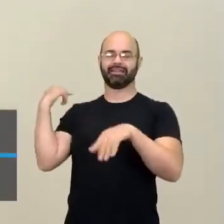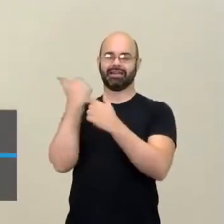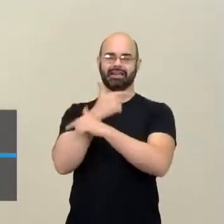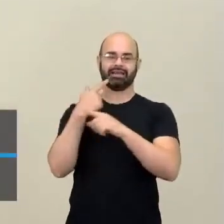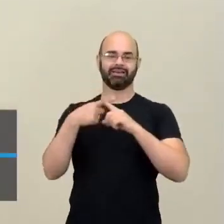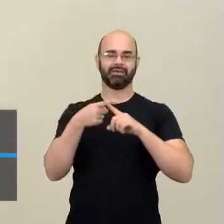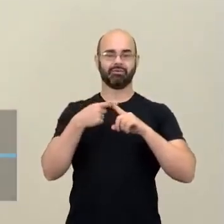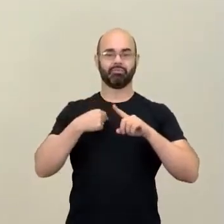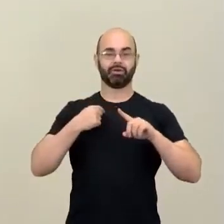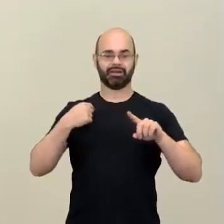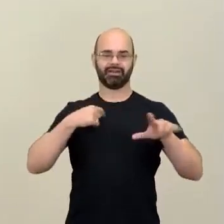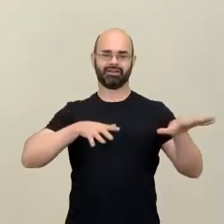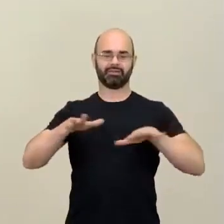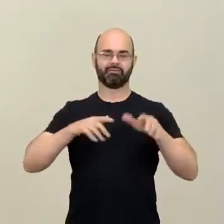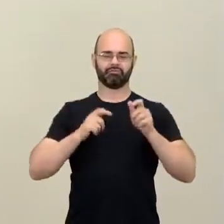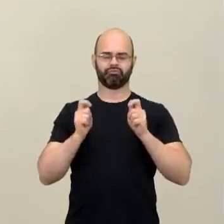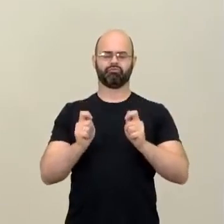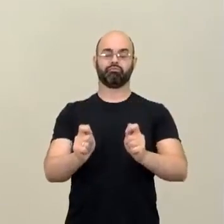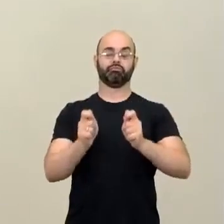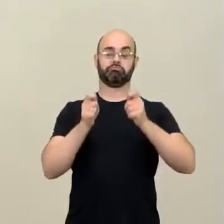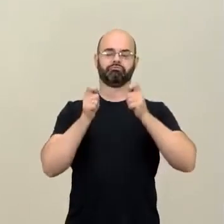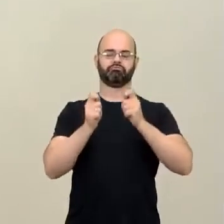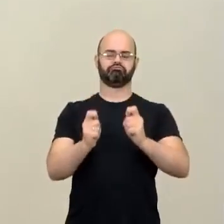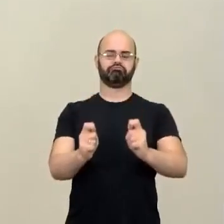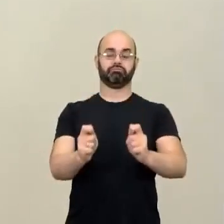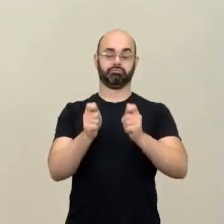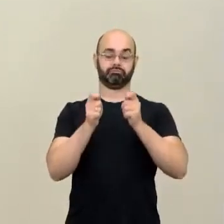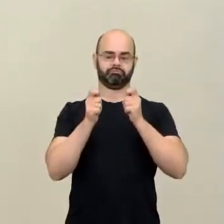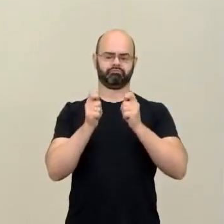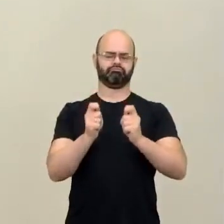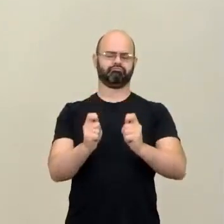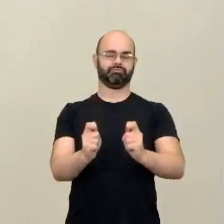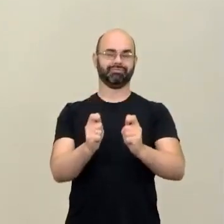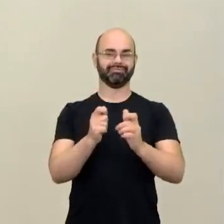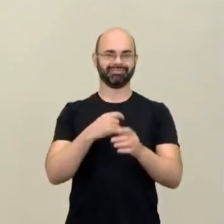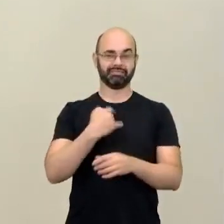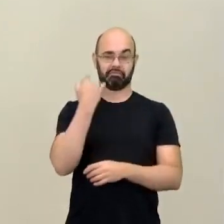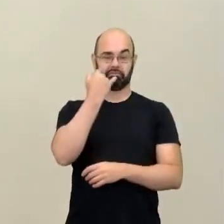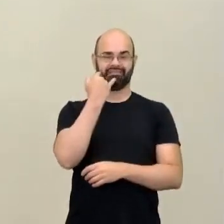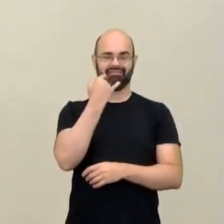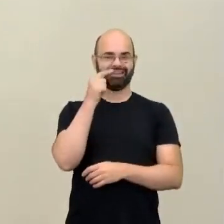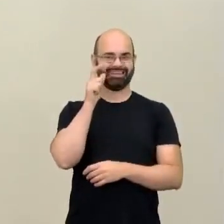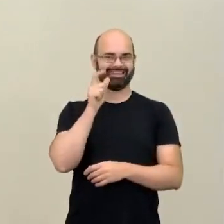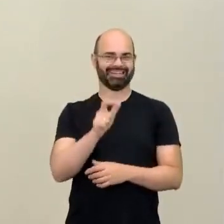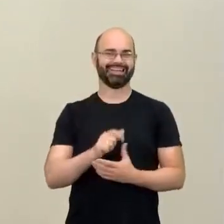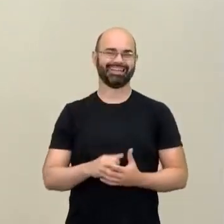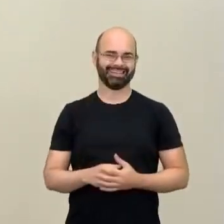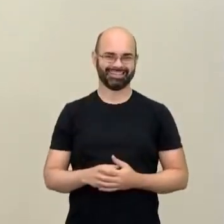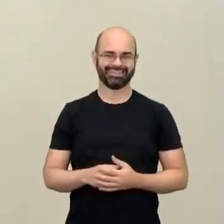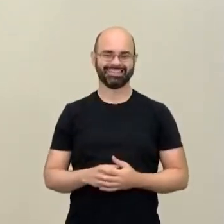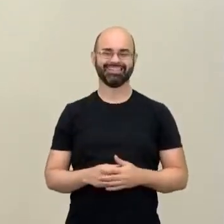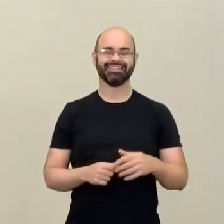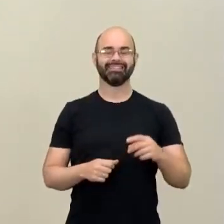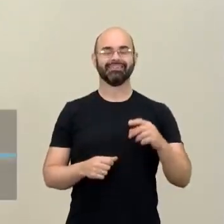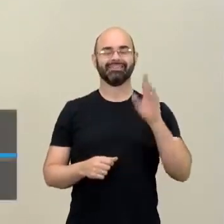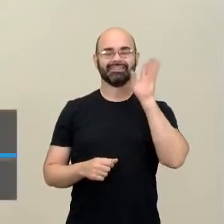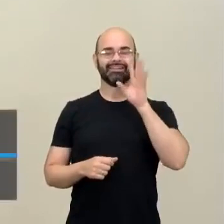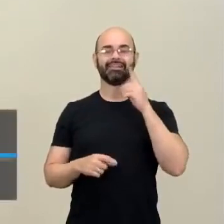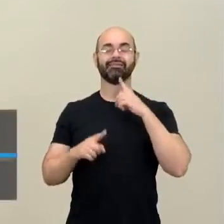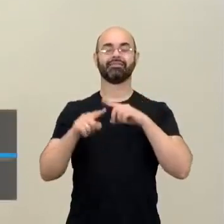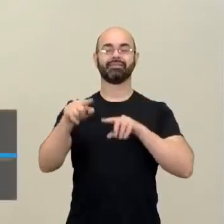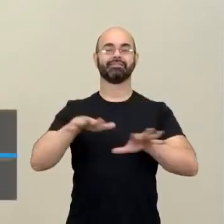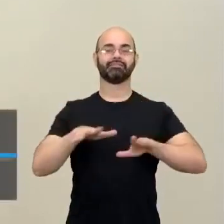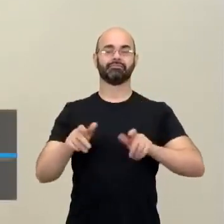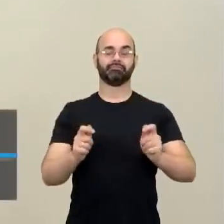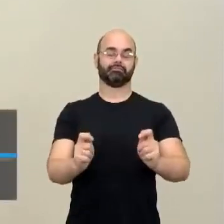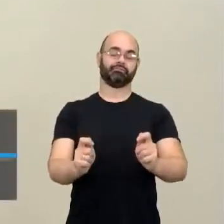fazendo um movimento aqui de aproximar e afastar. Essas imagens de ilusão de ótica, depende de como você se